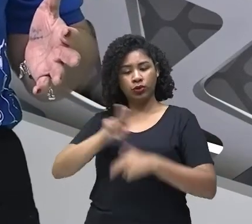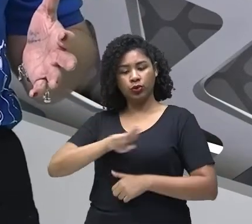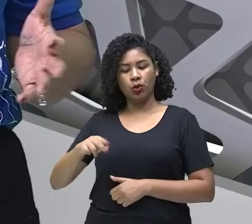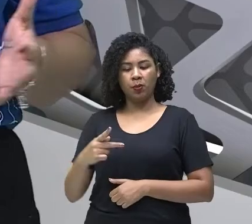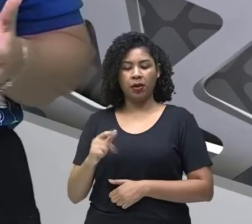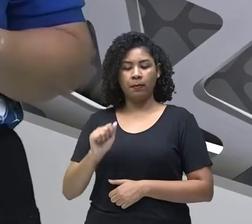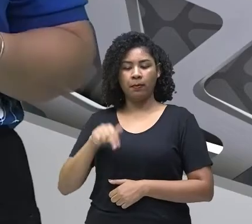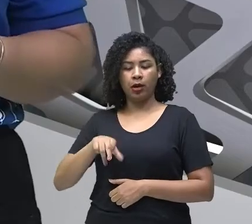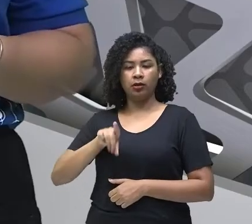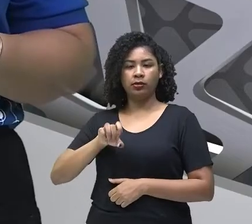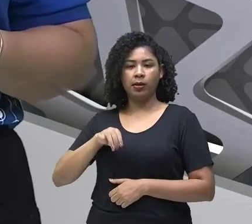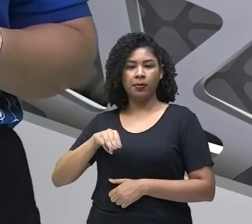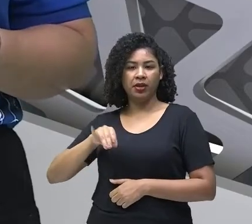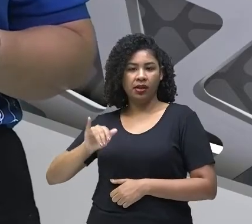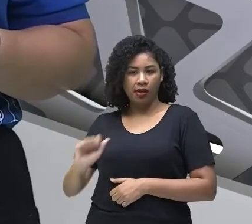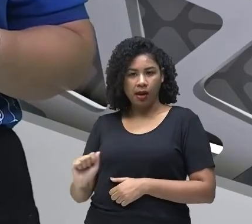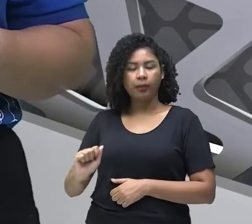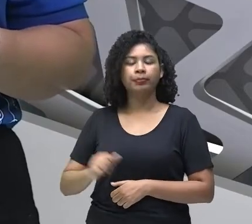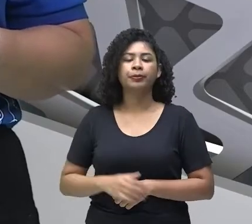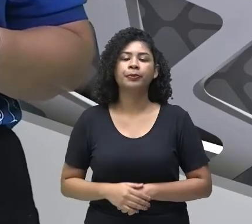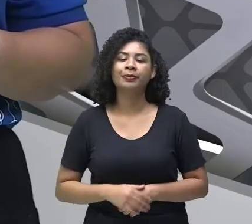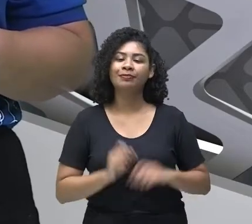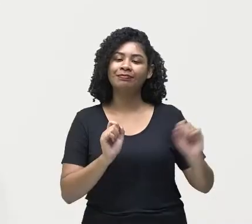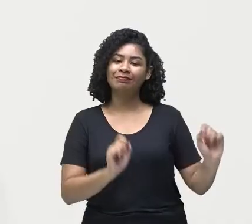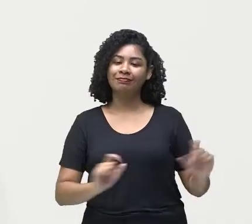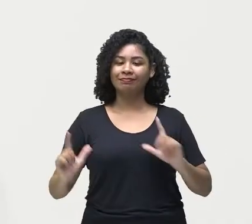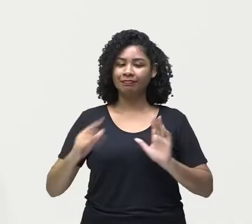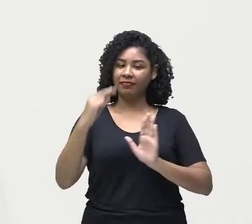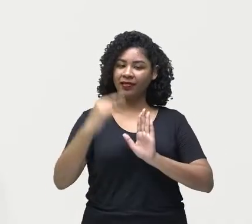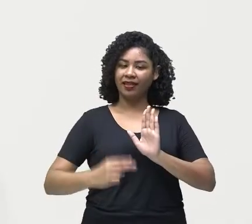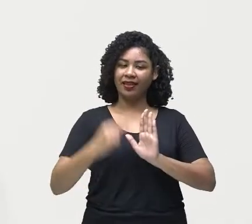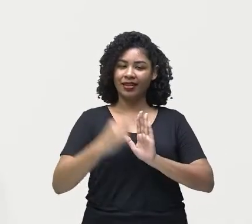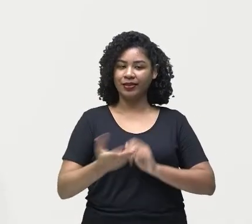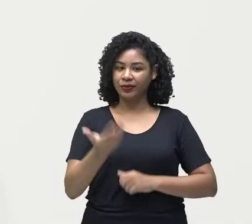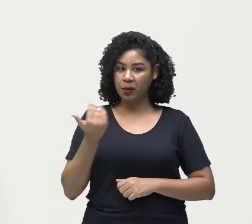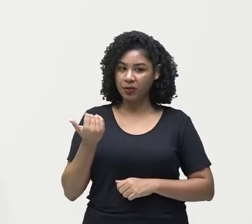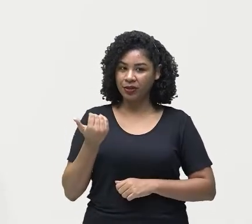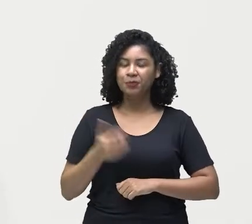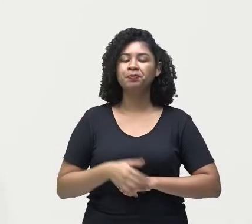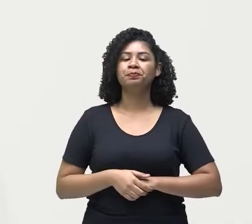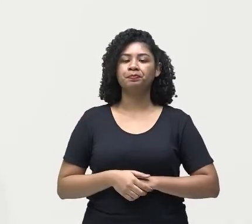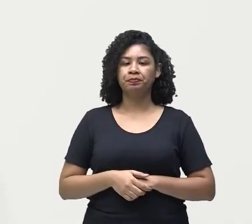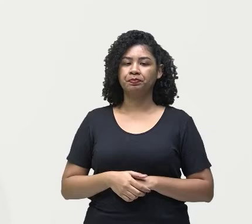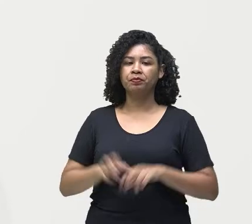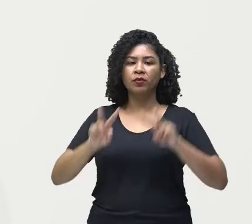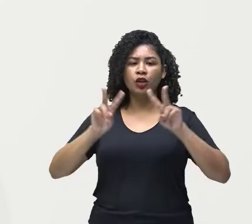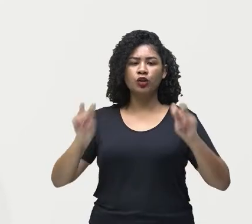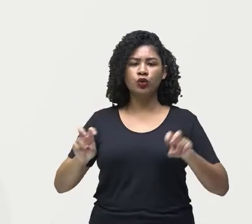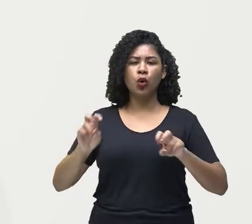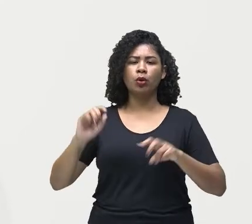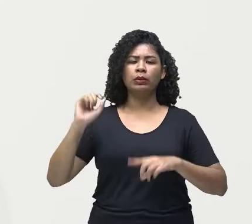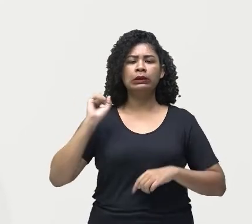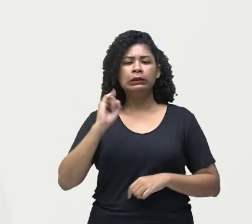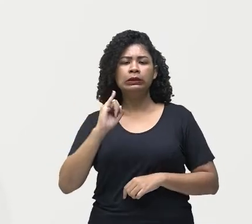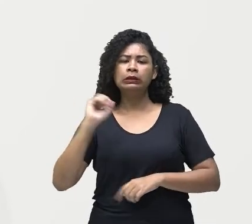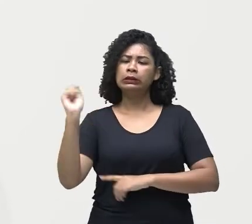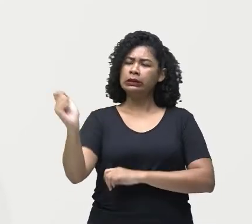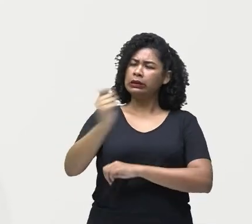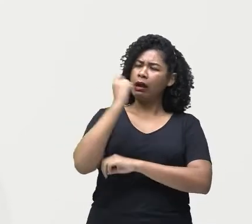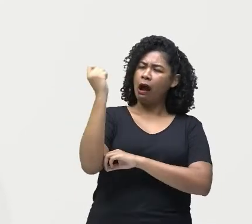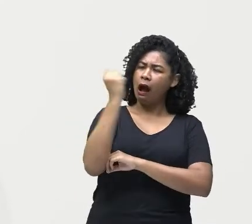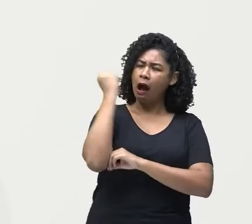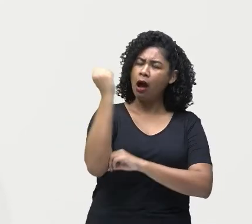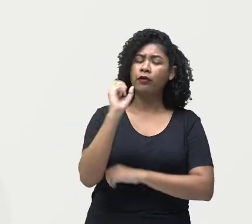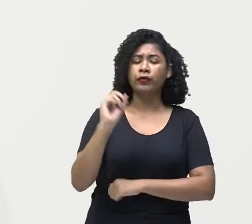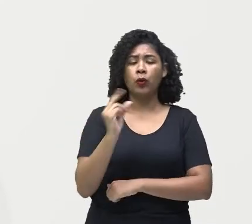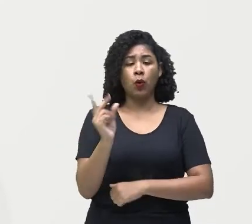pandemia. Continuem comigo na nossa leitura. Olha só. Em uma escala de gravidade, a